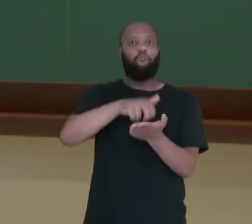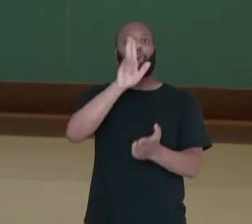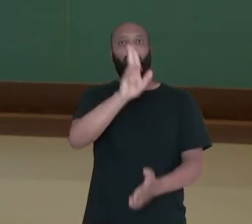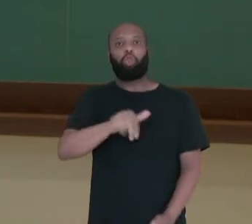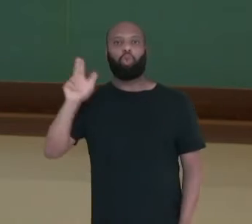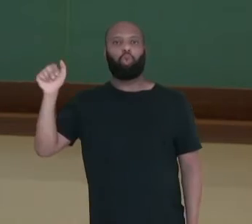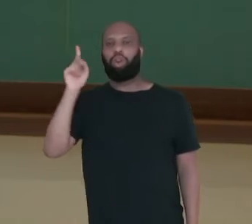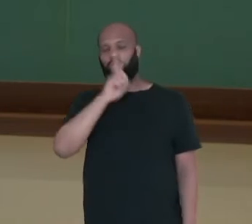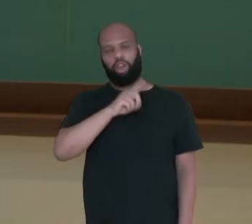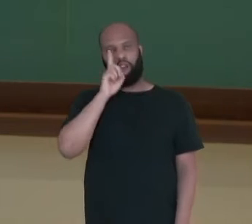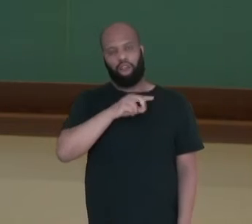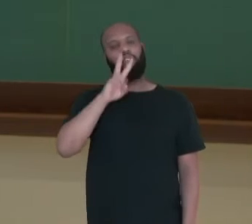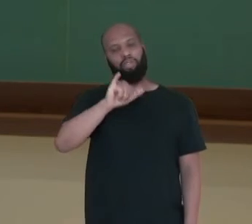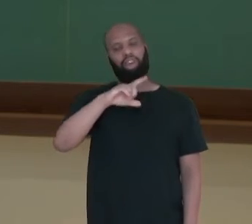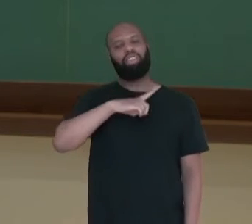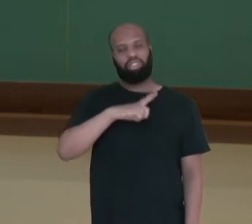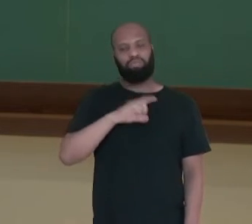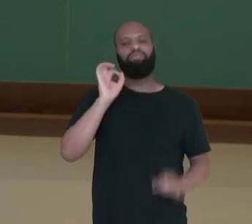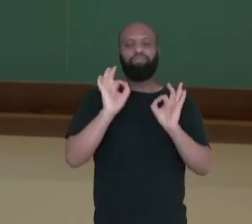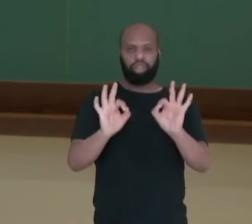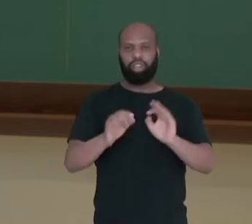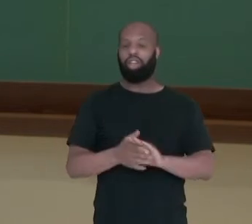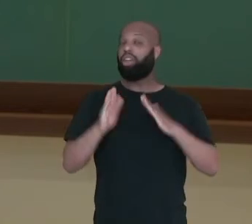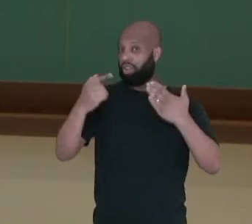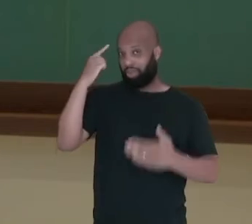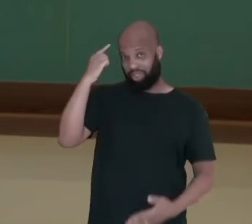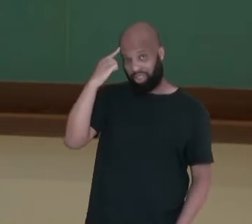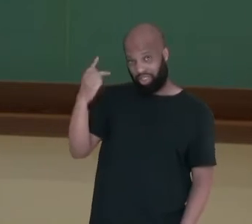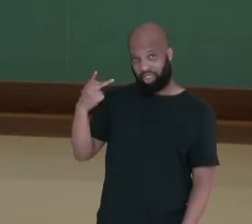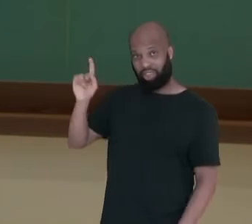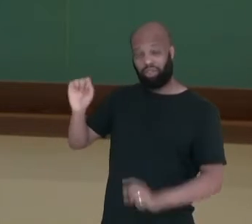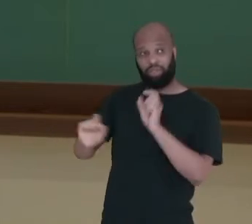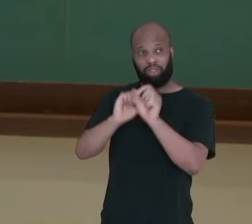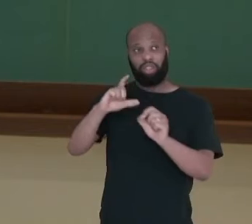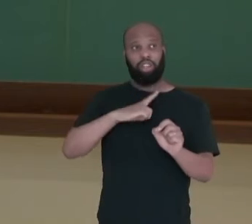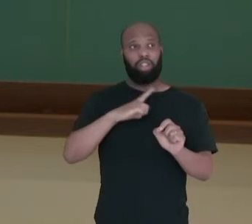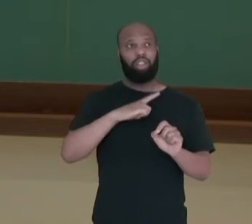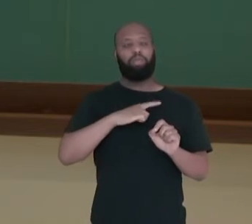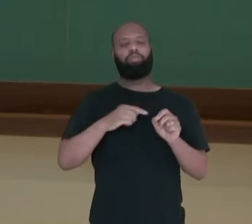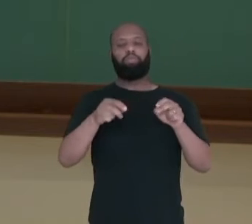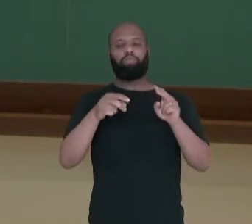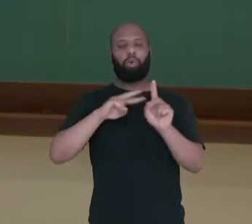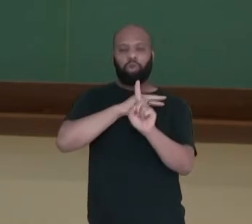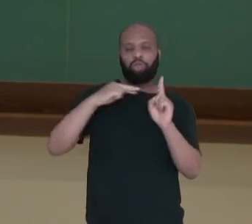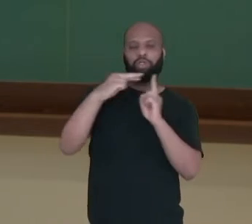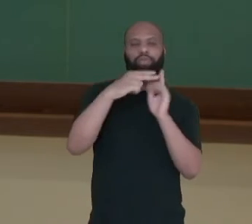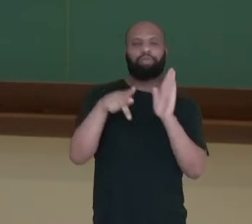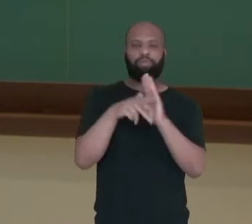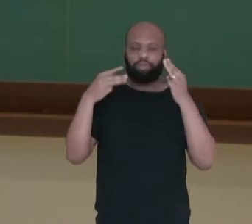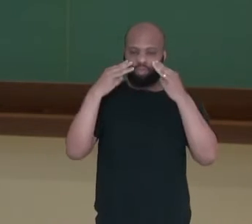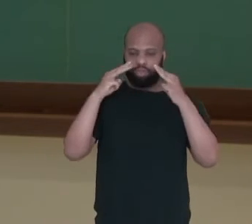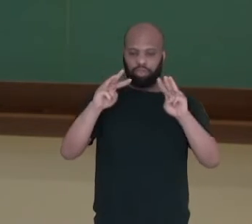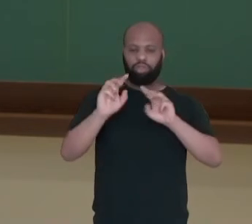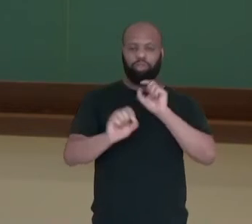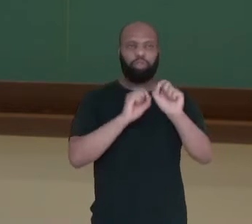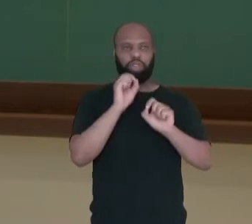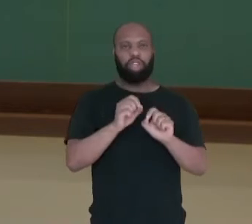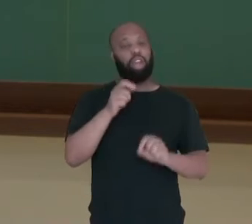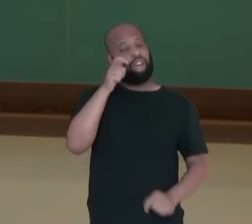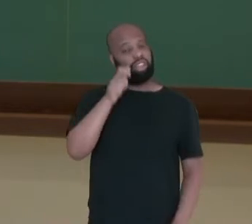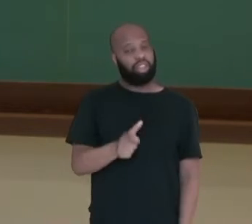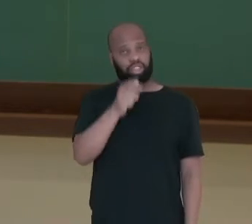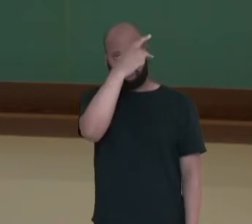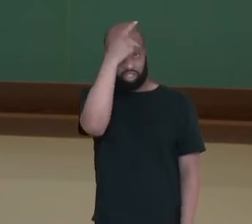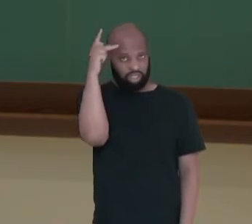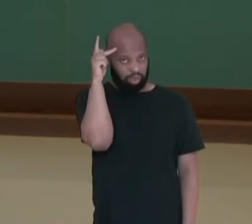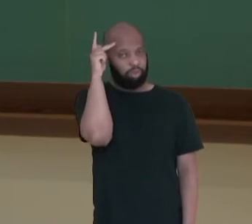nunca falha. E daí, dessa ideia, surge a concepção de Maquiavel de que é até